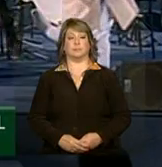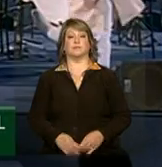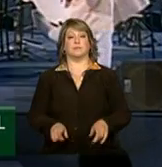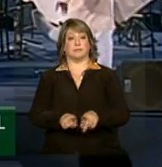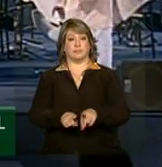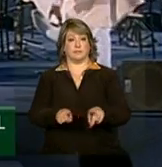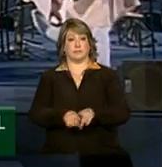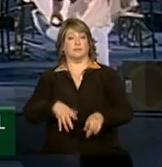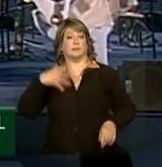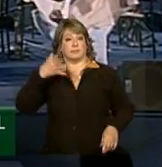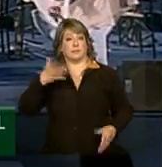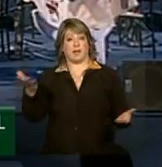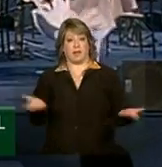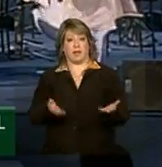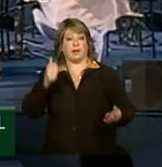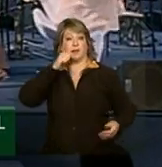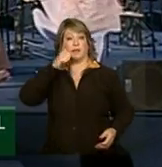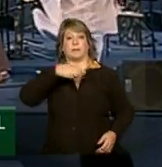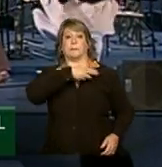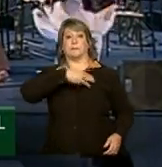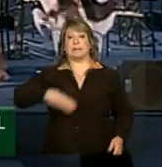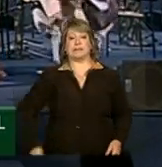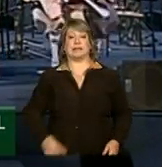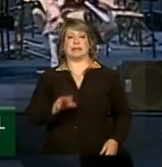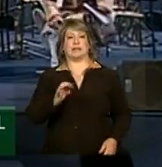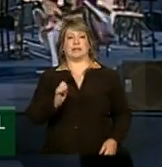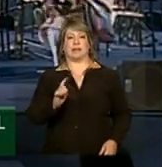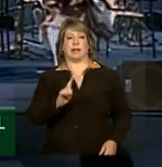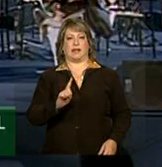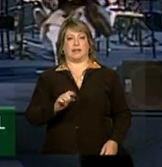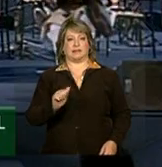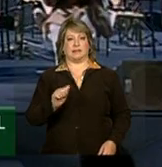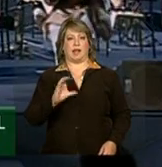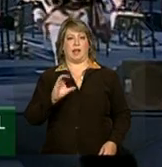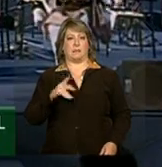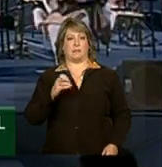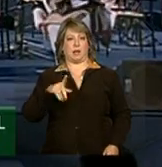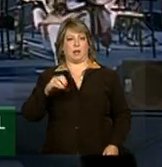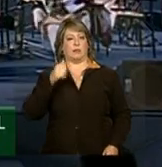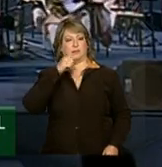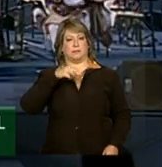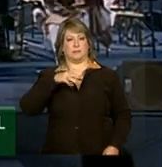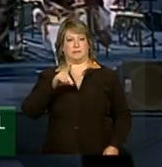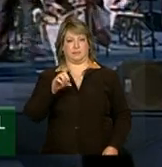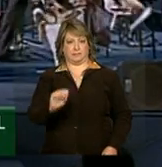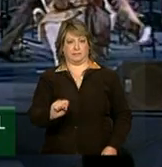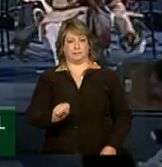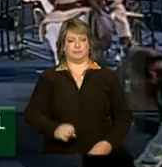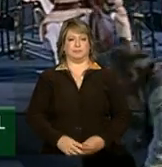Imediatamente com a palavra, a senhora ministra do Desenvolvimento Social e Combate à Fome, Tereza Campelo.